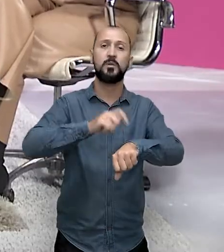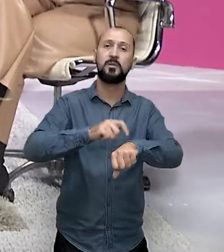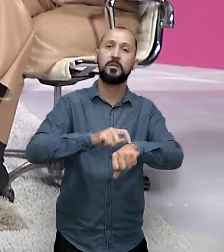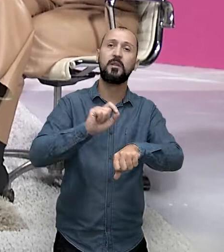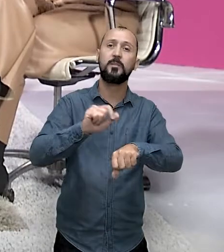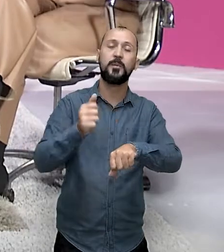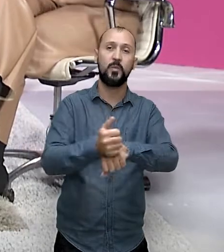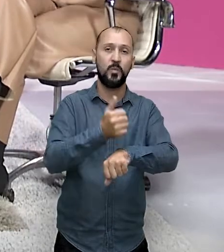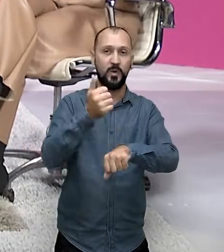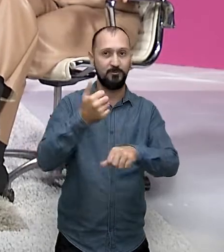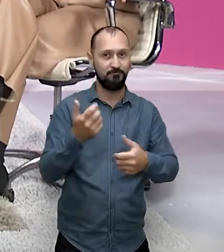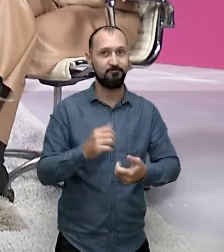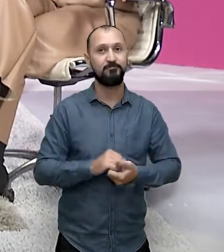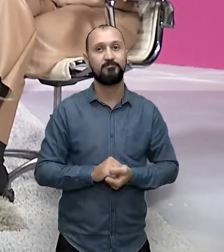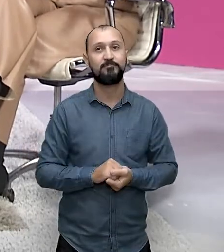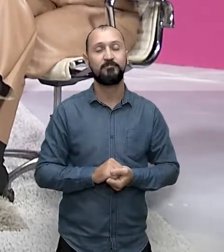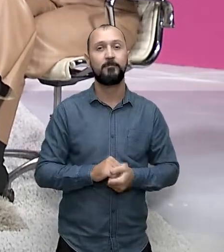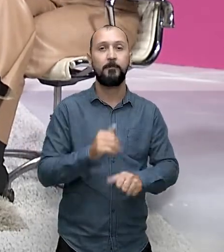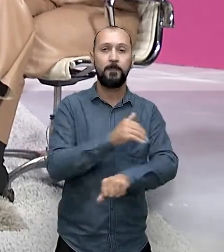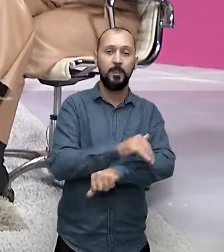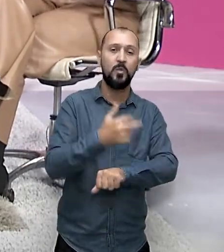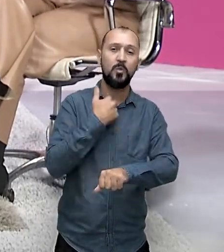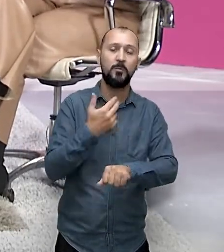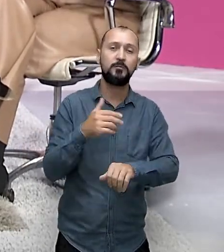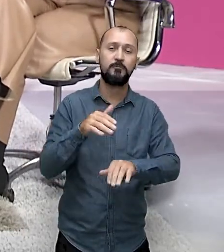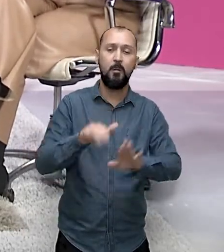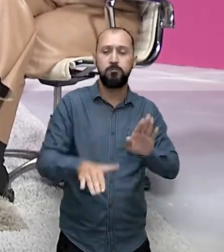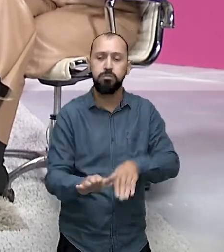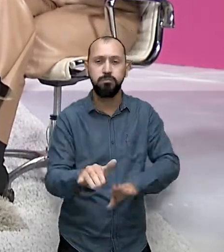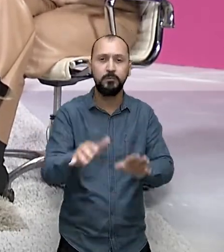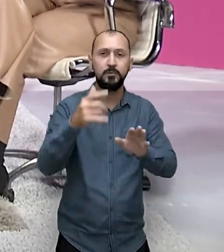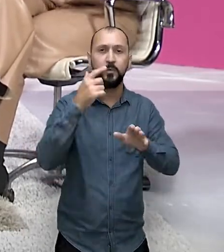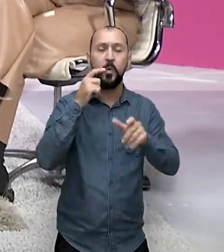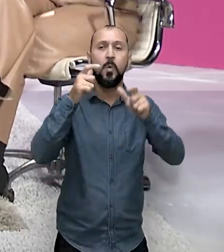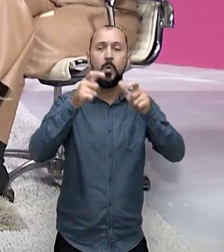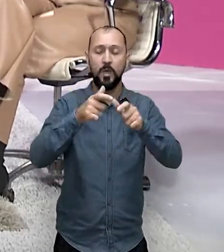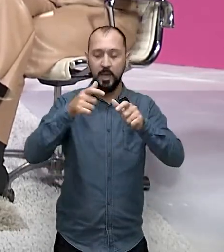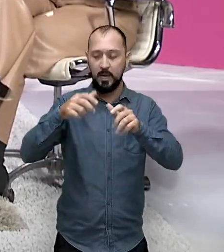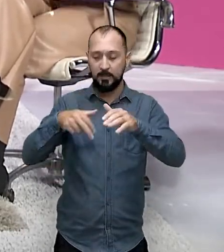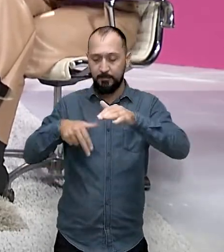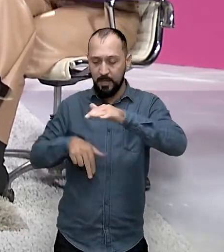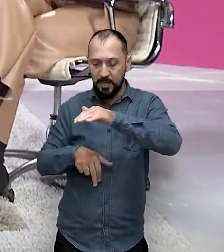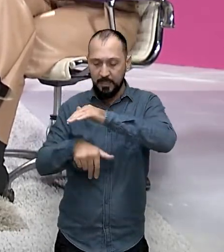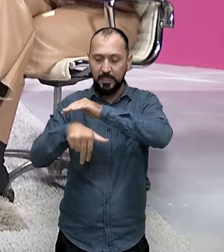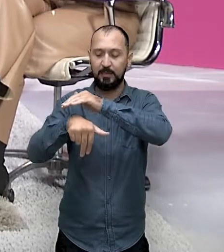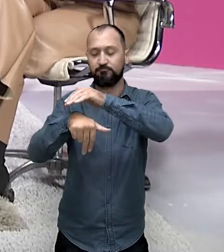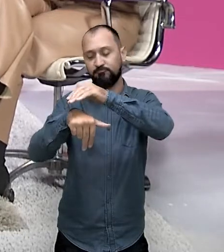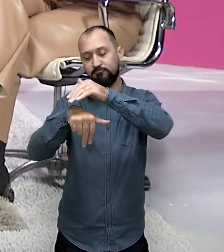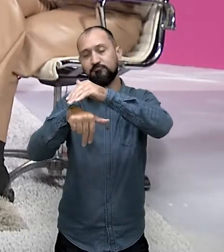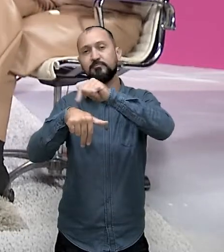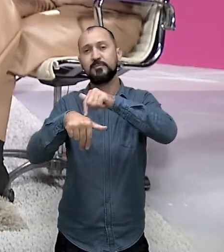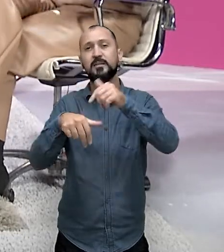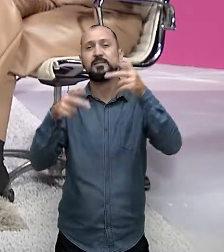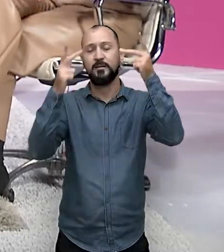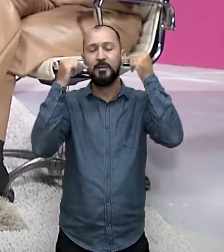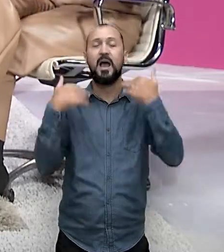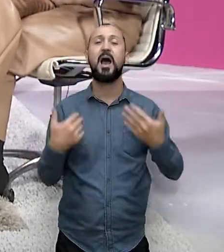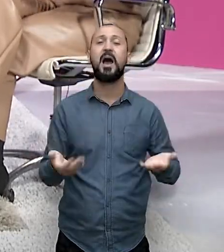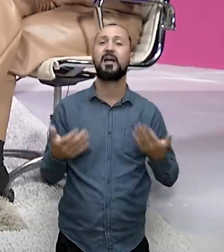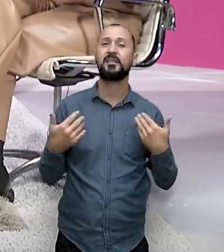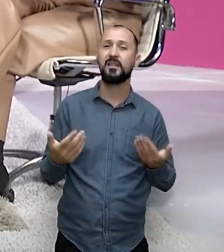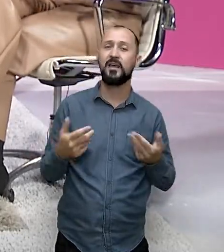também com o tempo e com a qualidade, né? A rua não pode ter buraco, a estação de embarque tem que ser uma estação